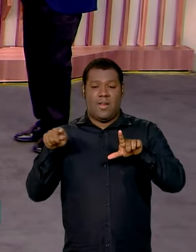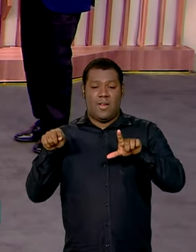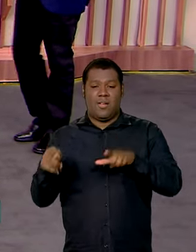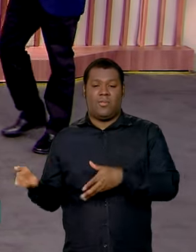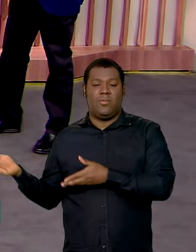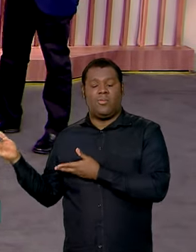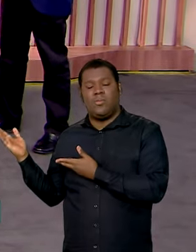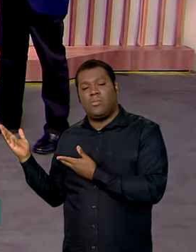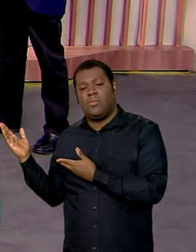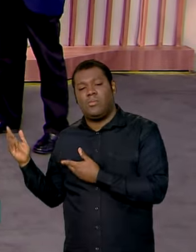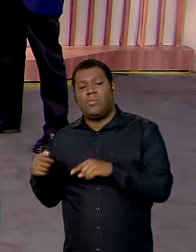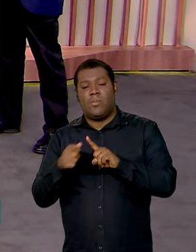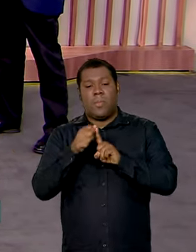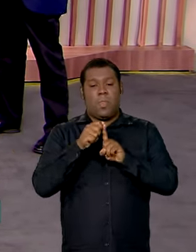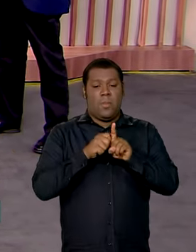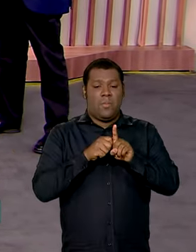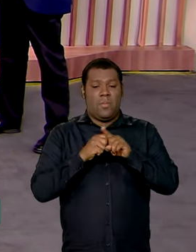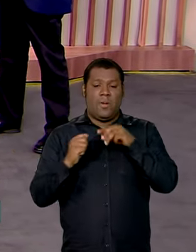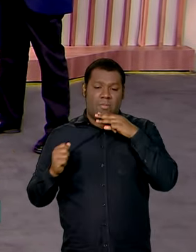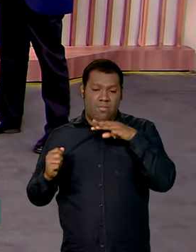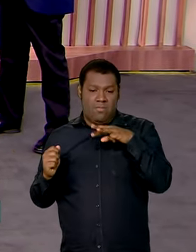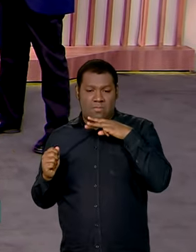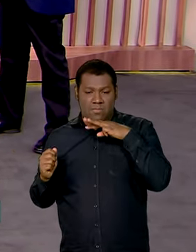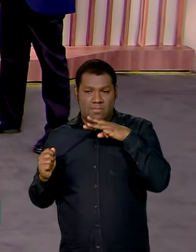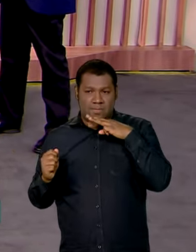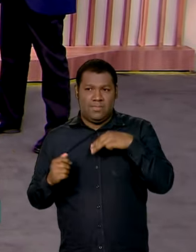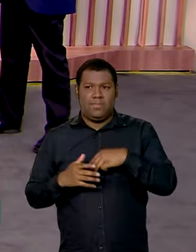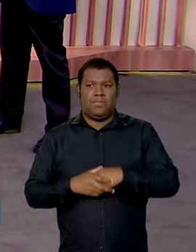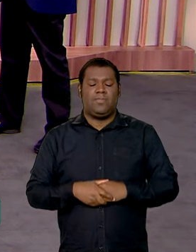preparado. Né? Em março,